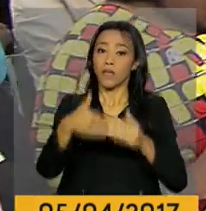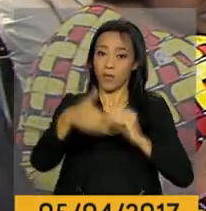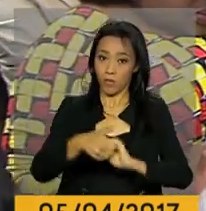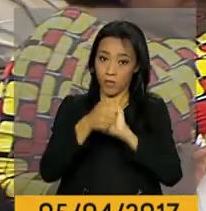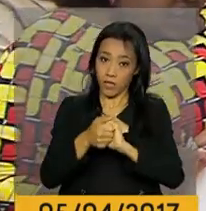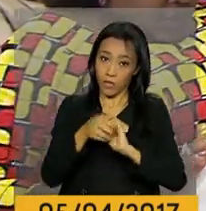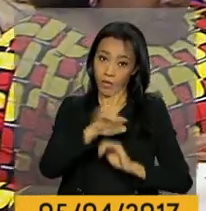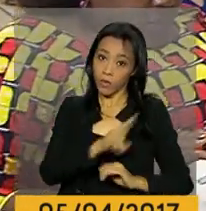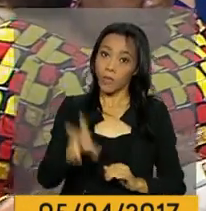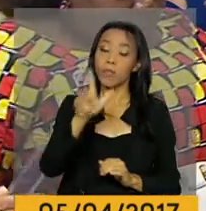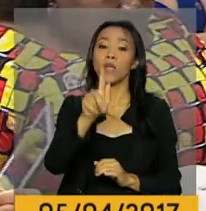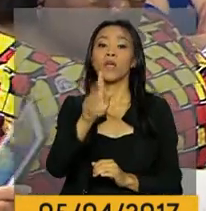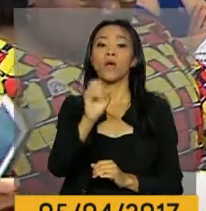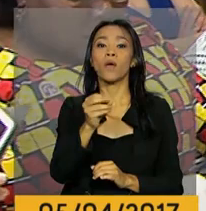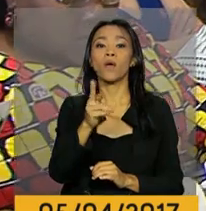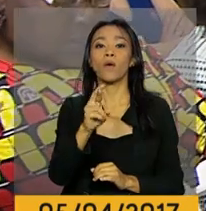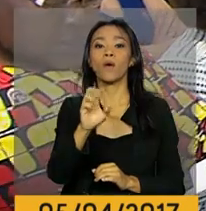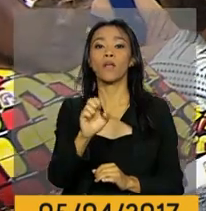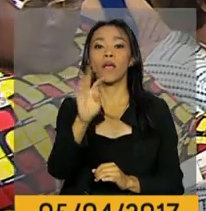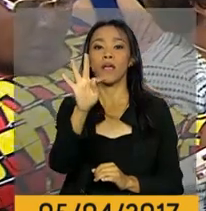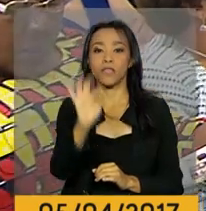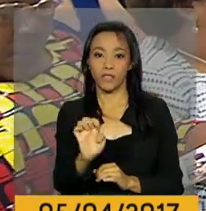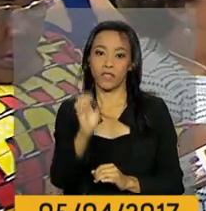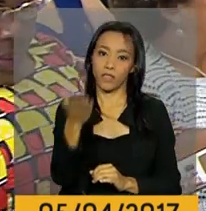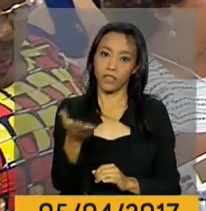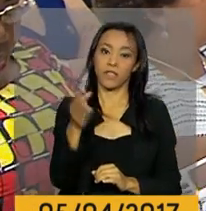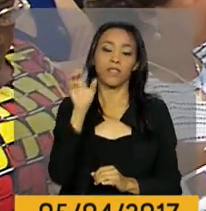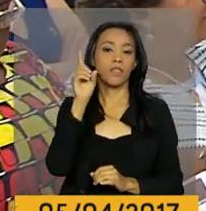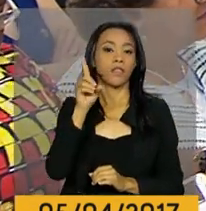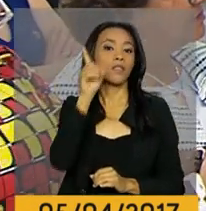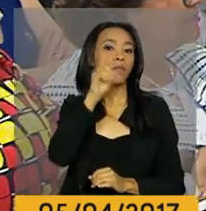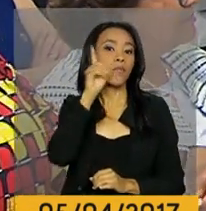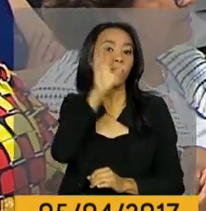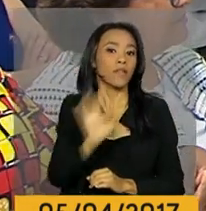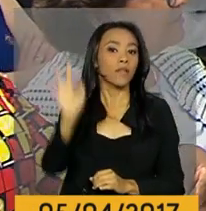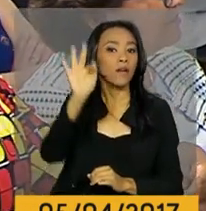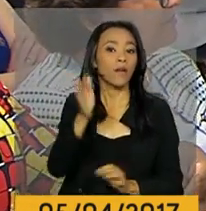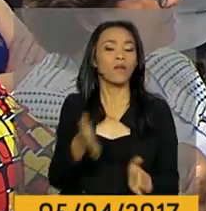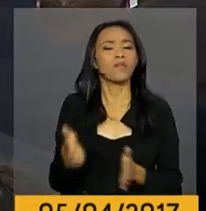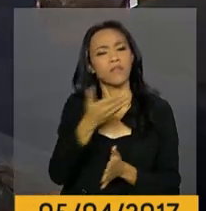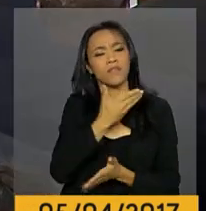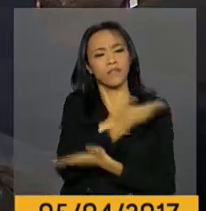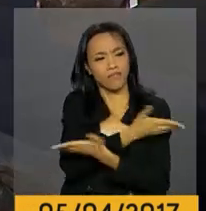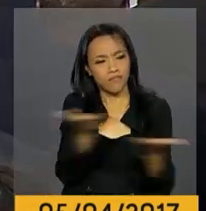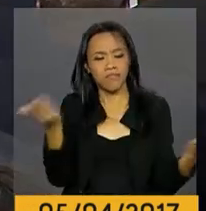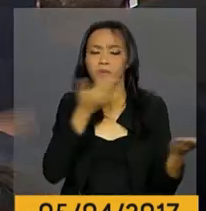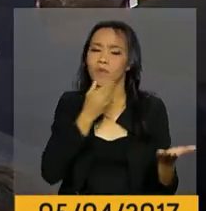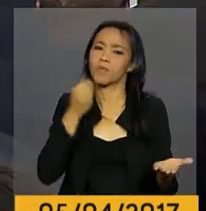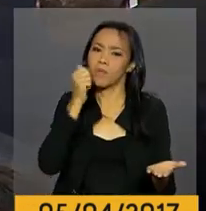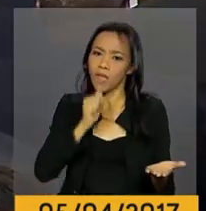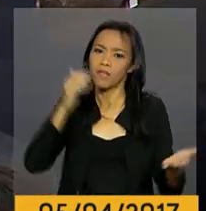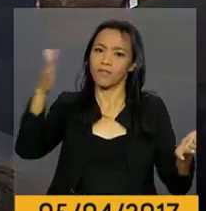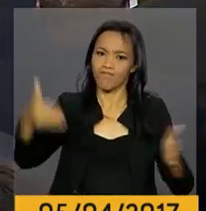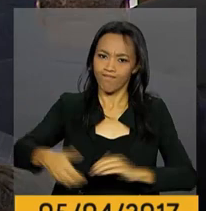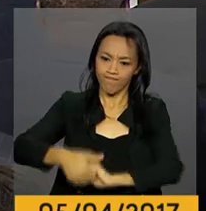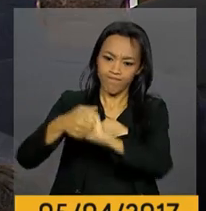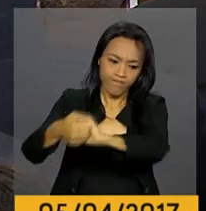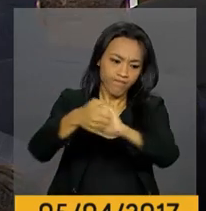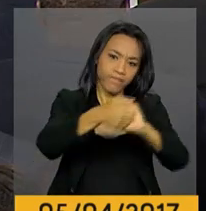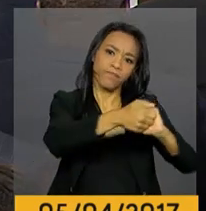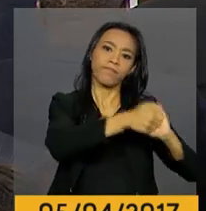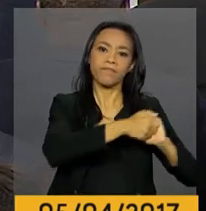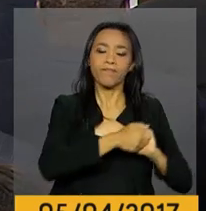Pereira Nossa deputada Federal cumprimentar os senhores as senhoras e dizer inaugural